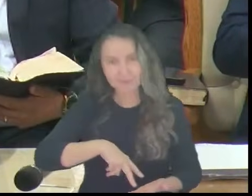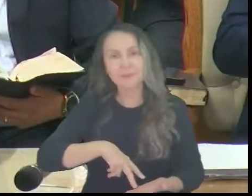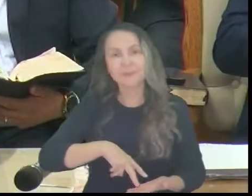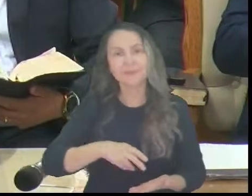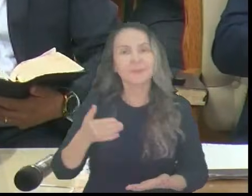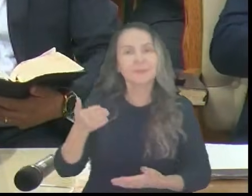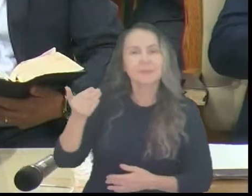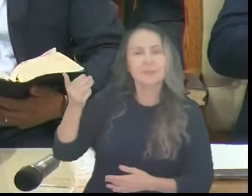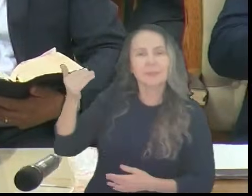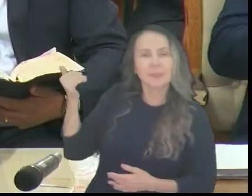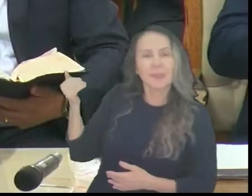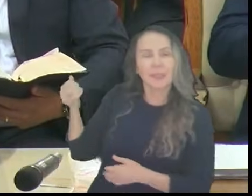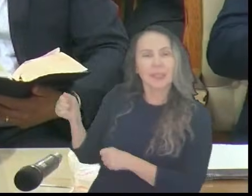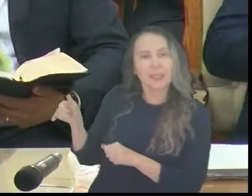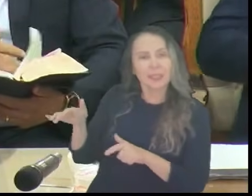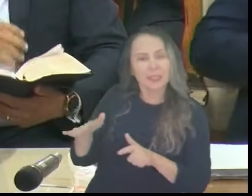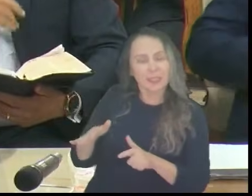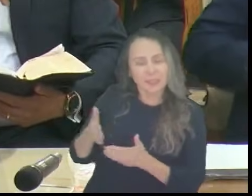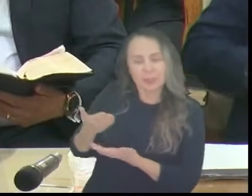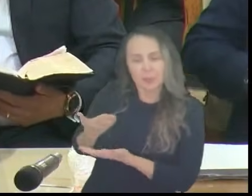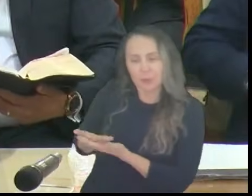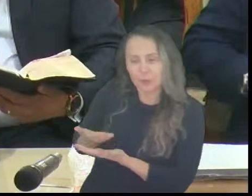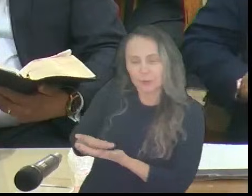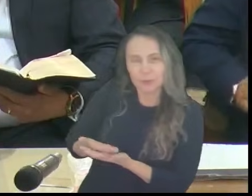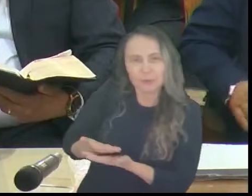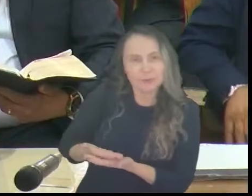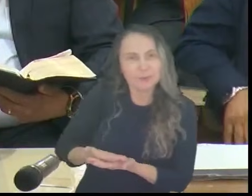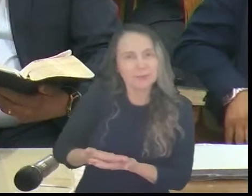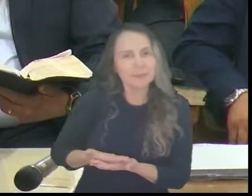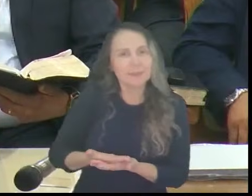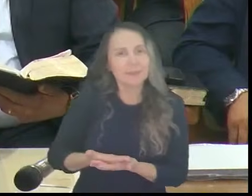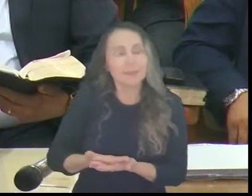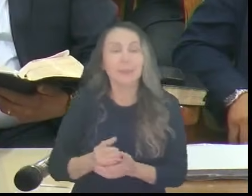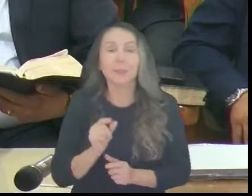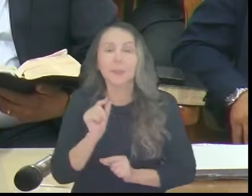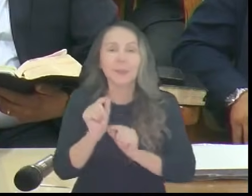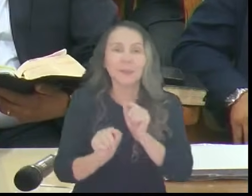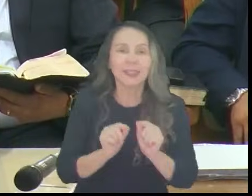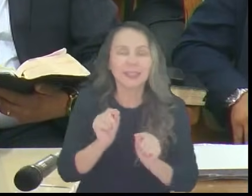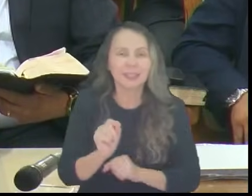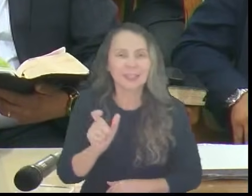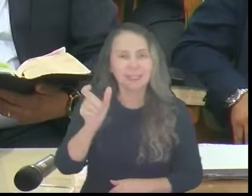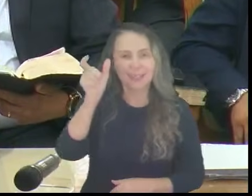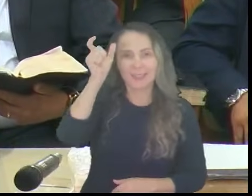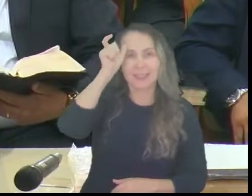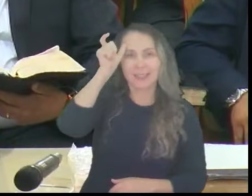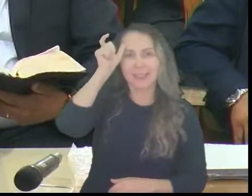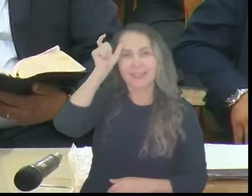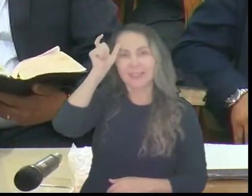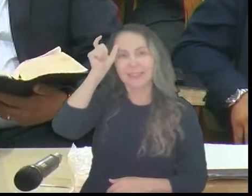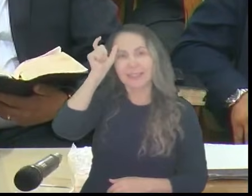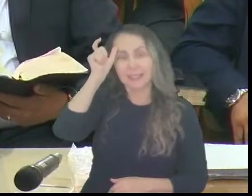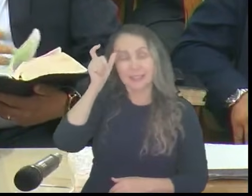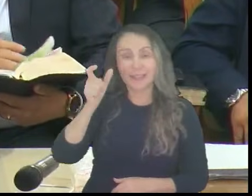desde a semana passada que nós estamos estudando, que o diabo levantou 4